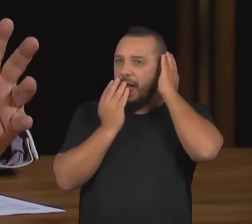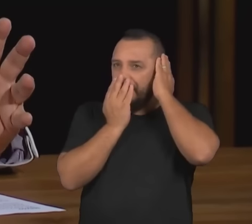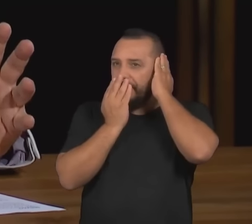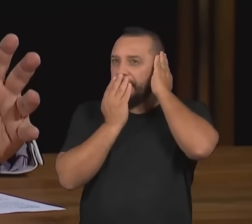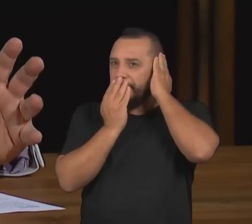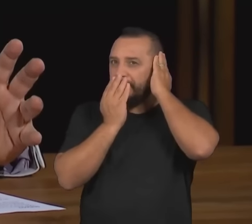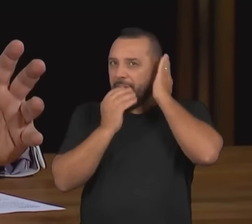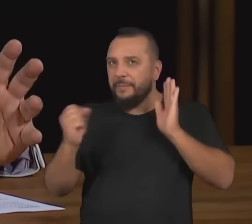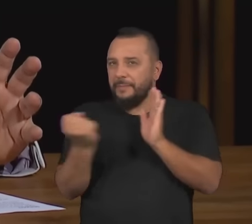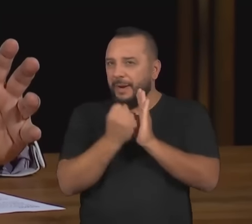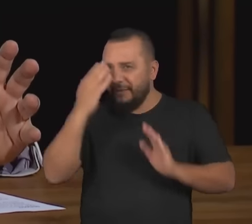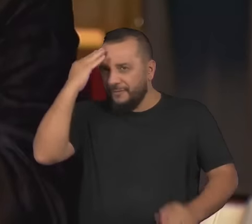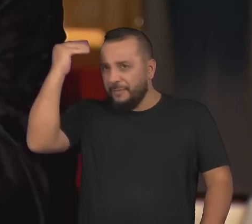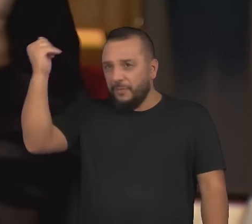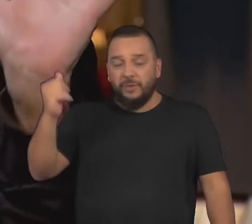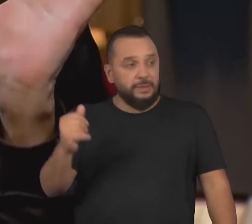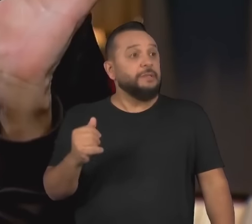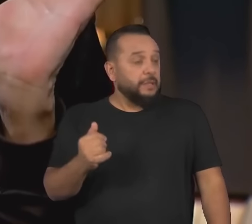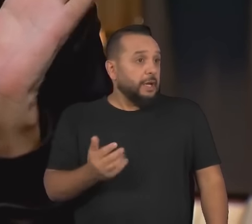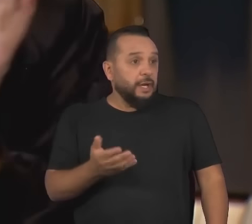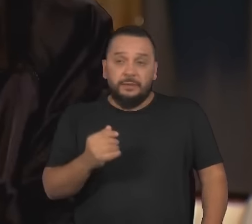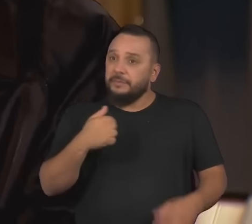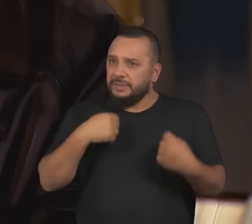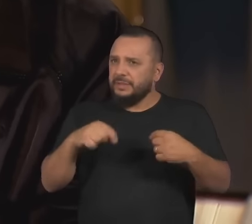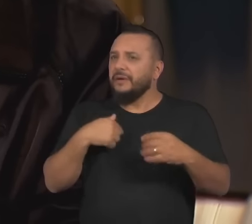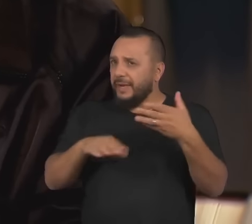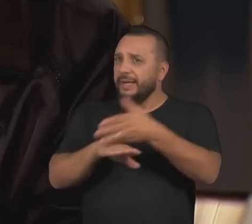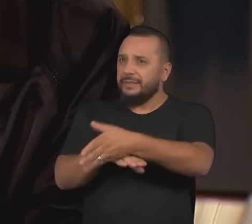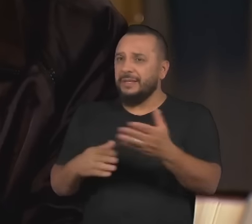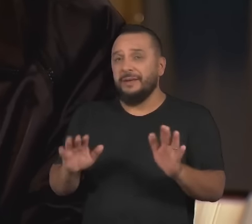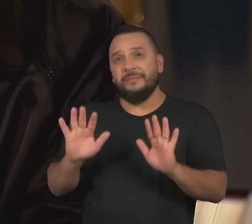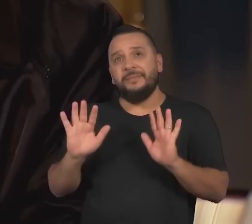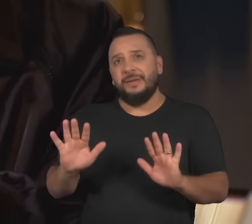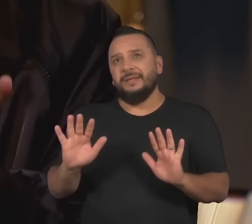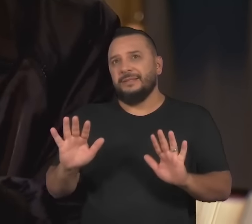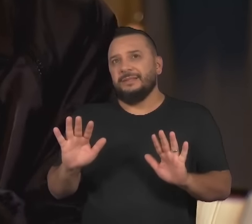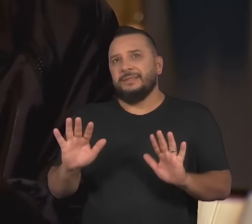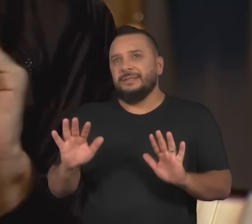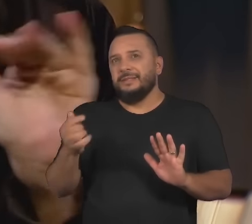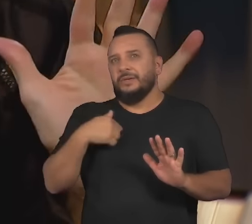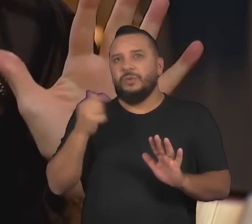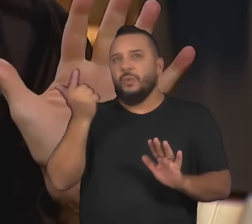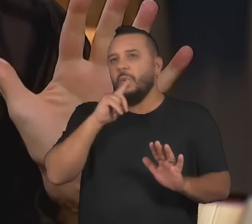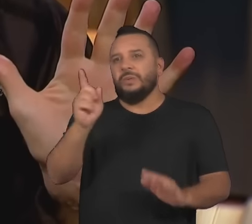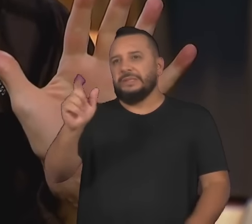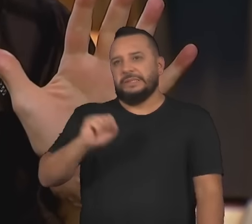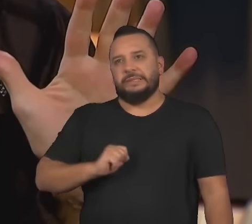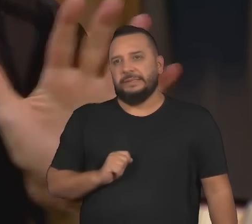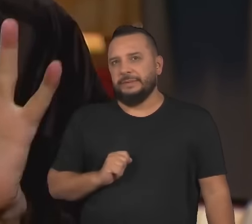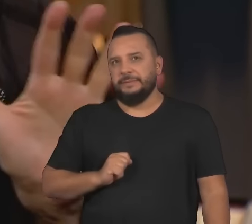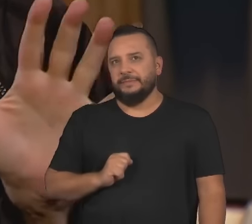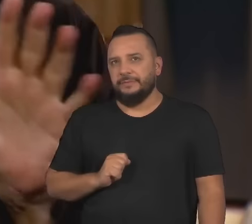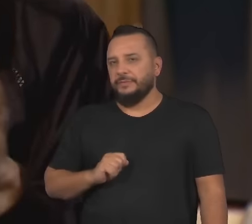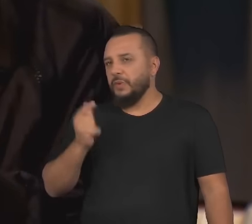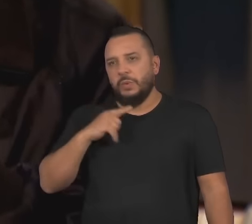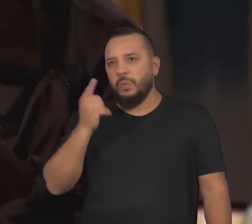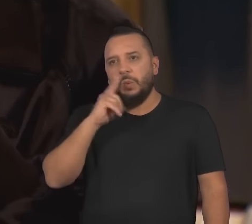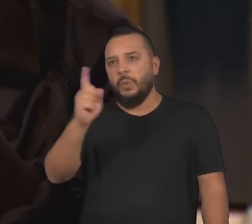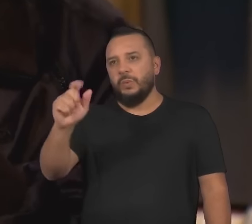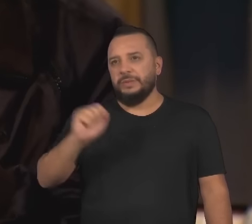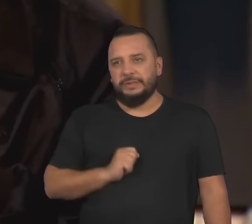botar que eu a cara precisava ali. entrar no cast de uma grande gravadora. Só que eu não consegui. Eu não